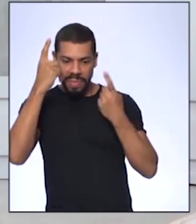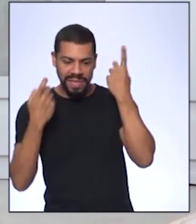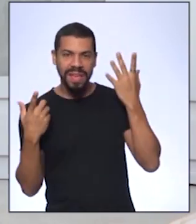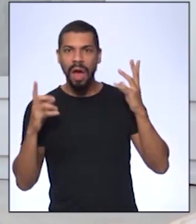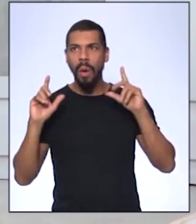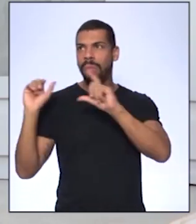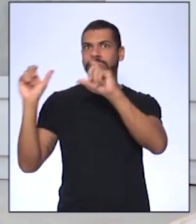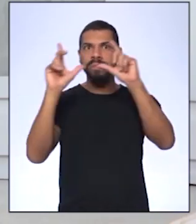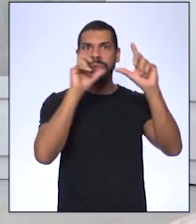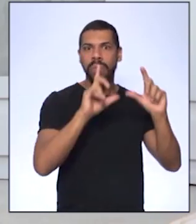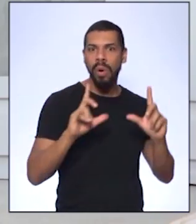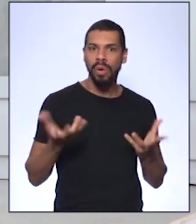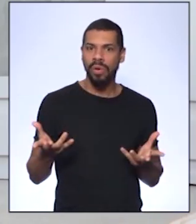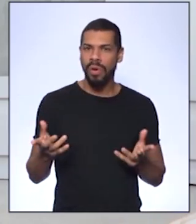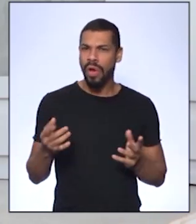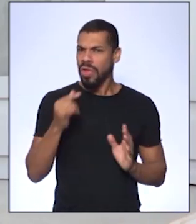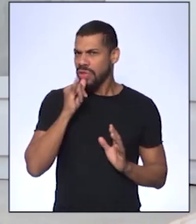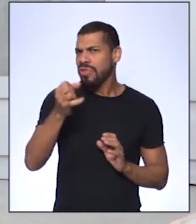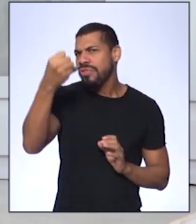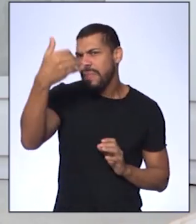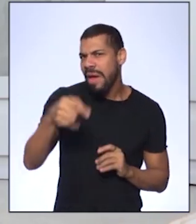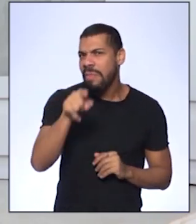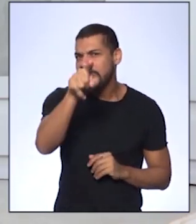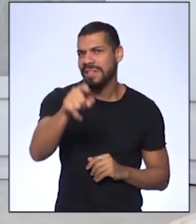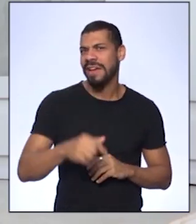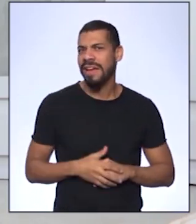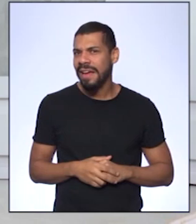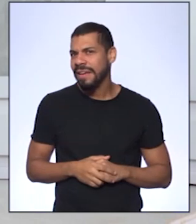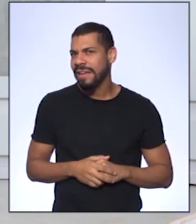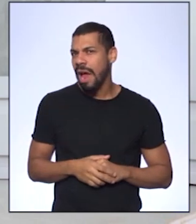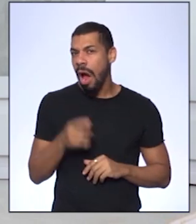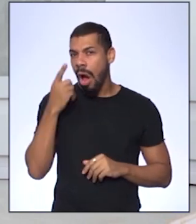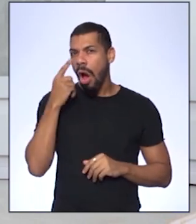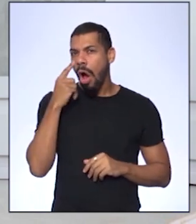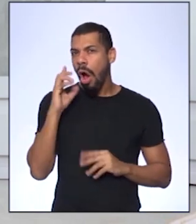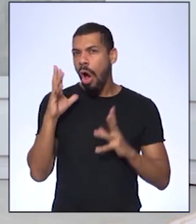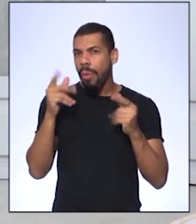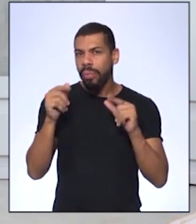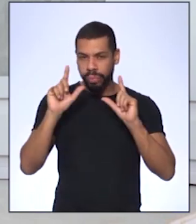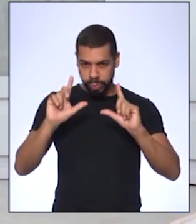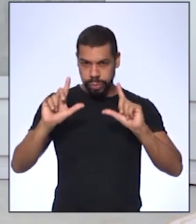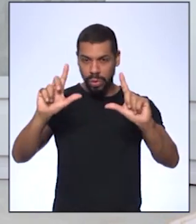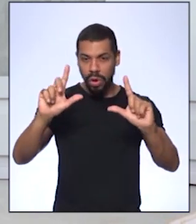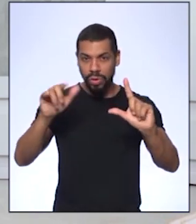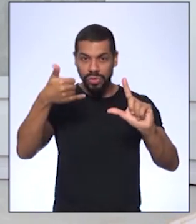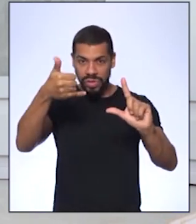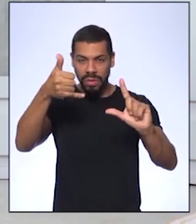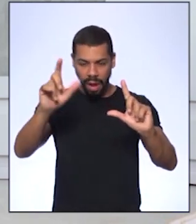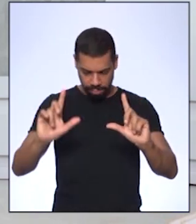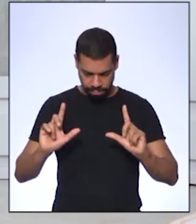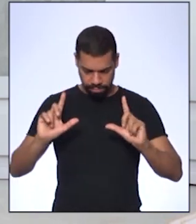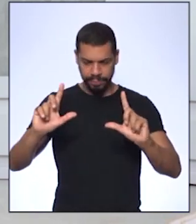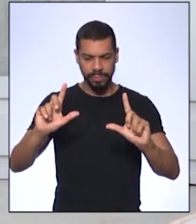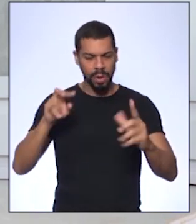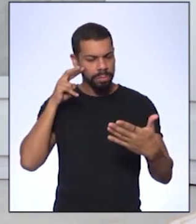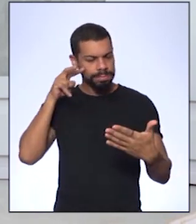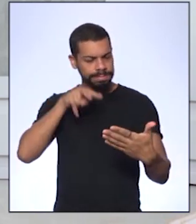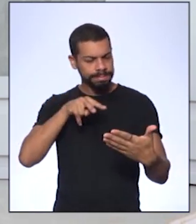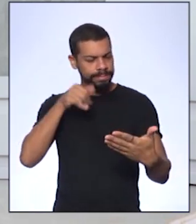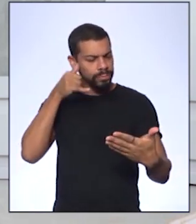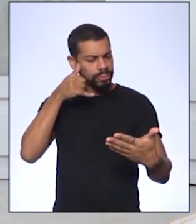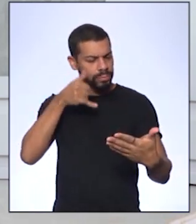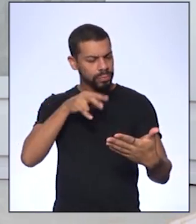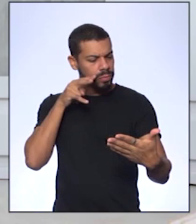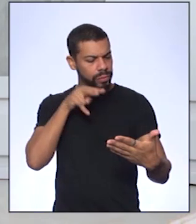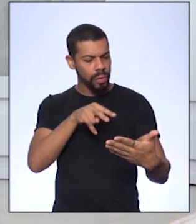os símbolos. Ó, deixa eu falar uma coisa a você. Olhe para a tela do seu celular. Se você olhar para a tela